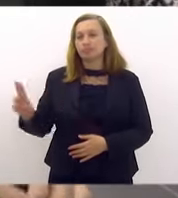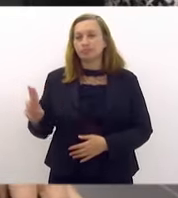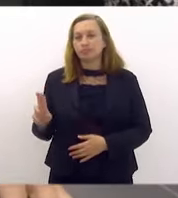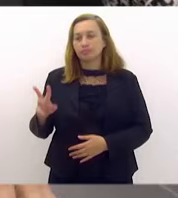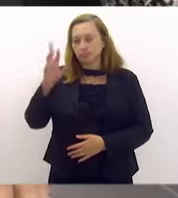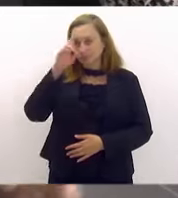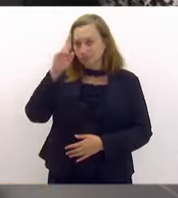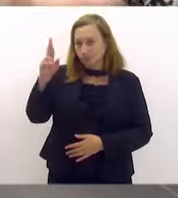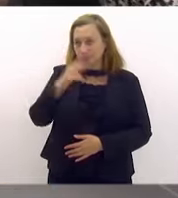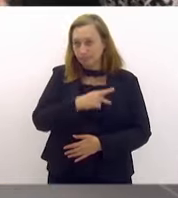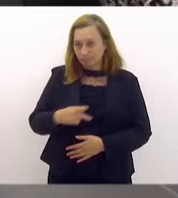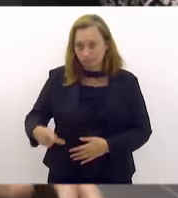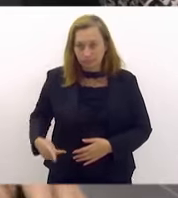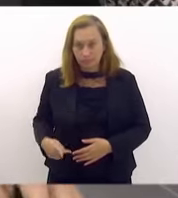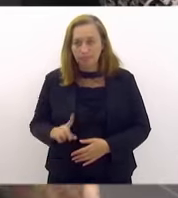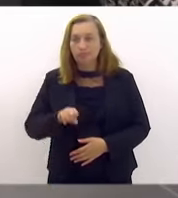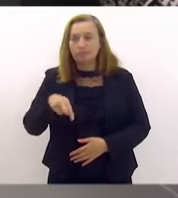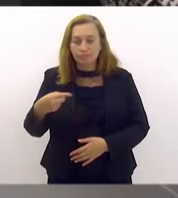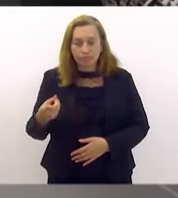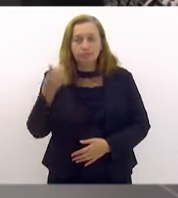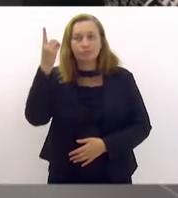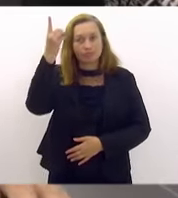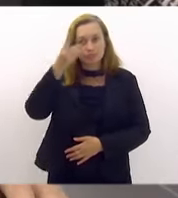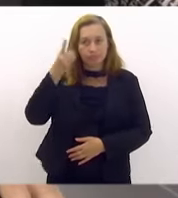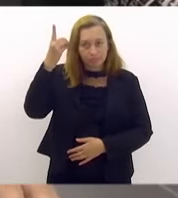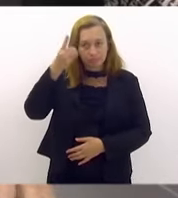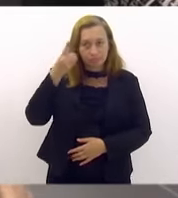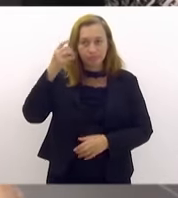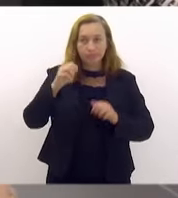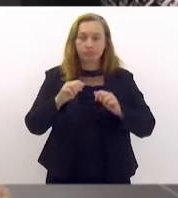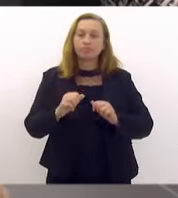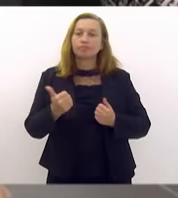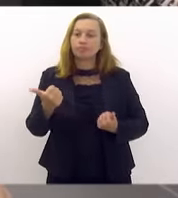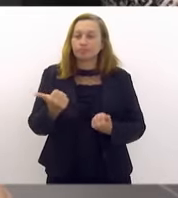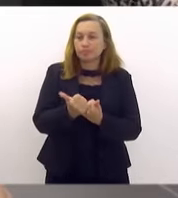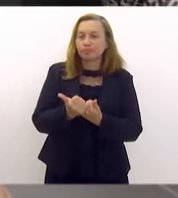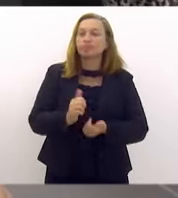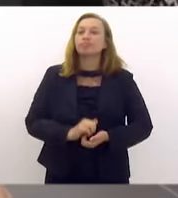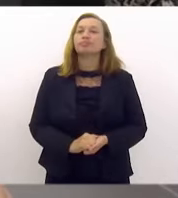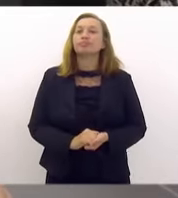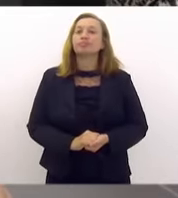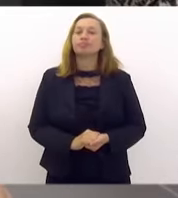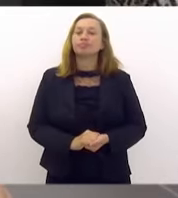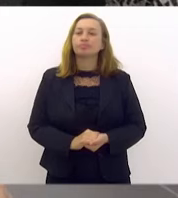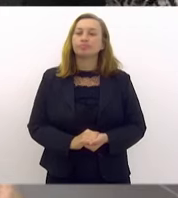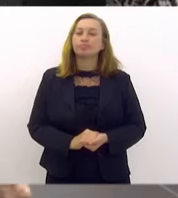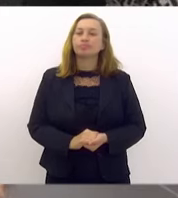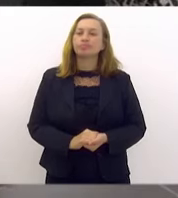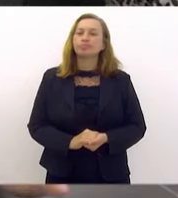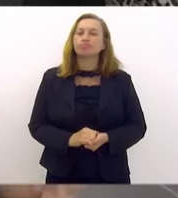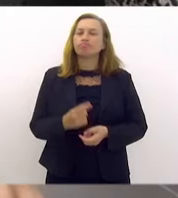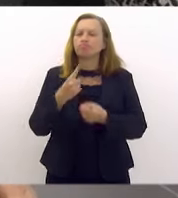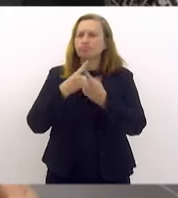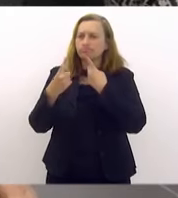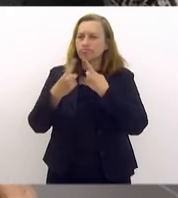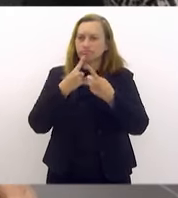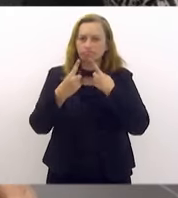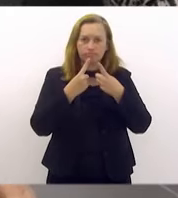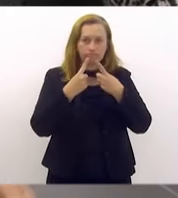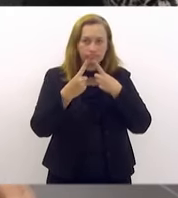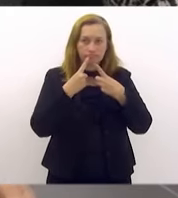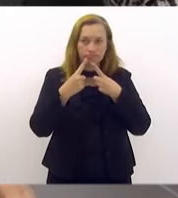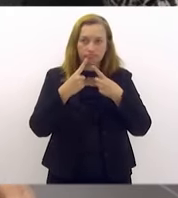exelência demais parlamentares assistência dizer que essa discussão